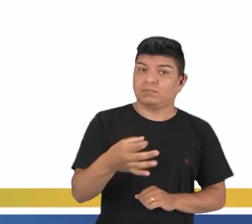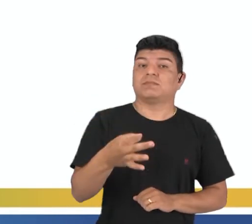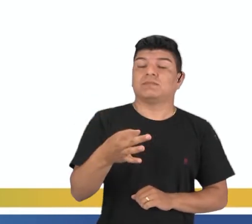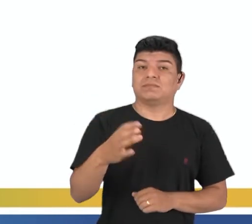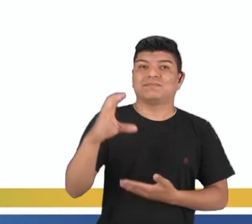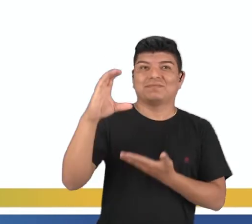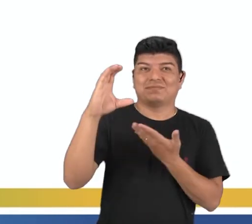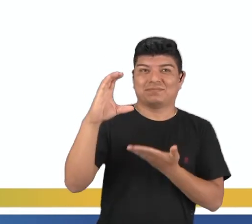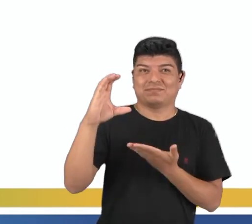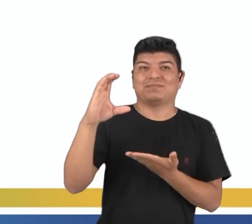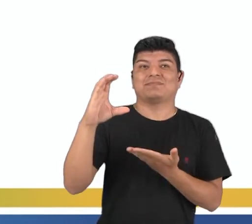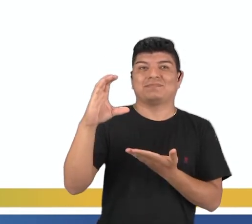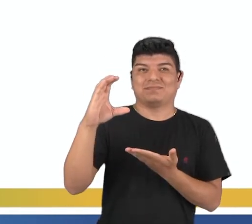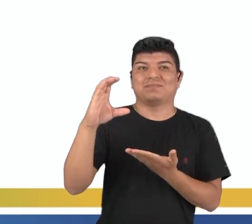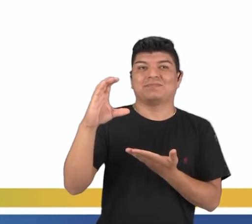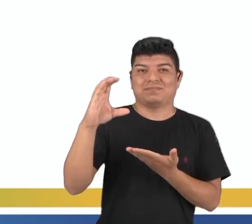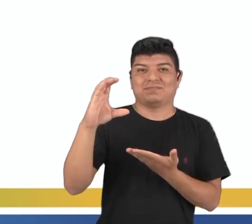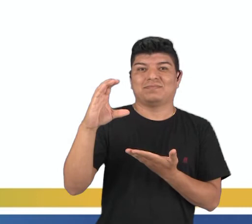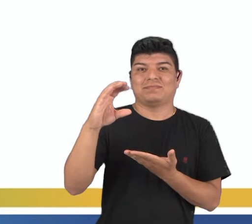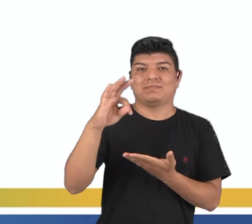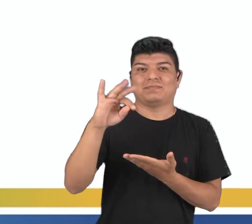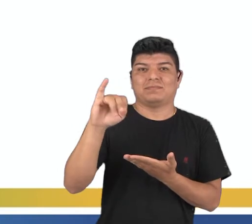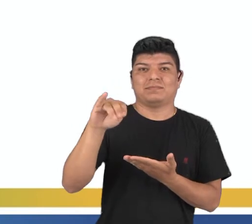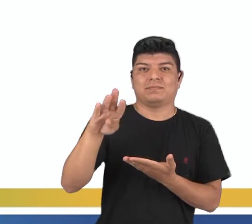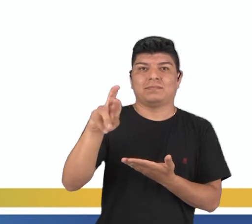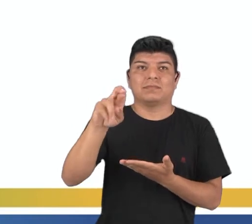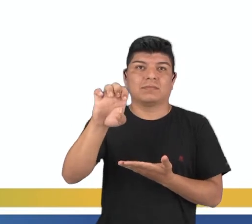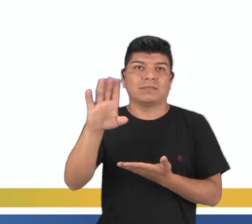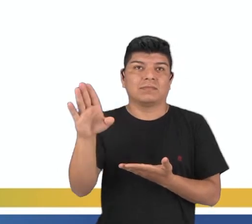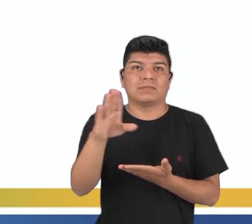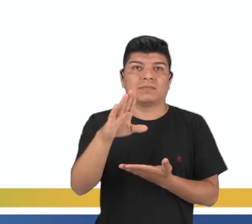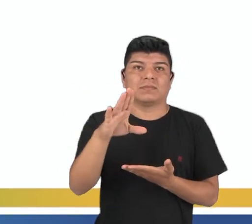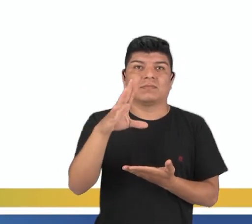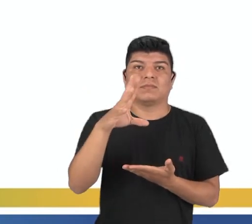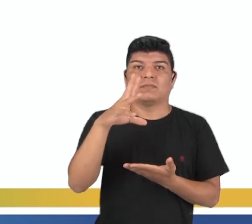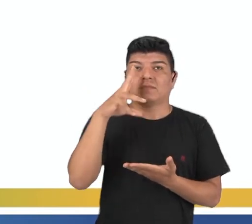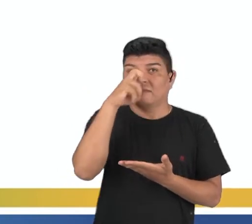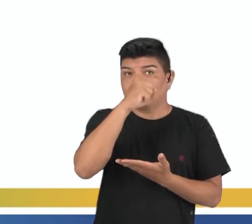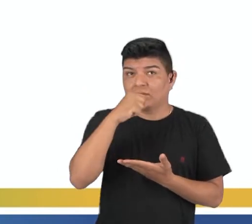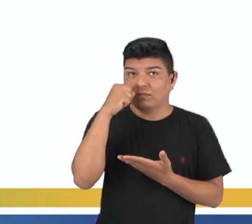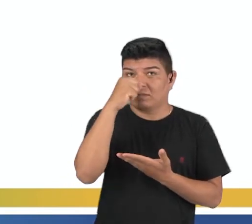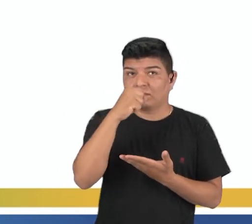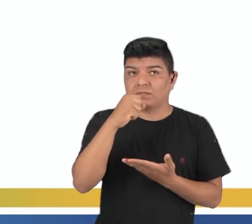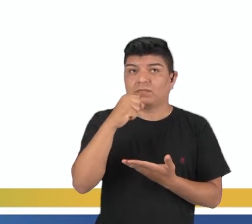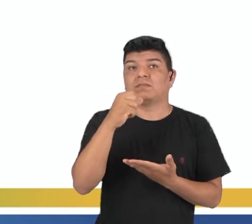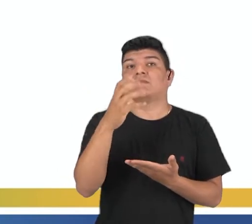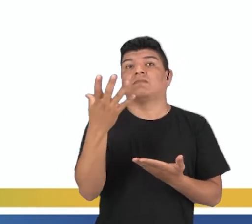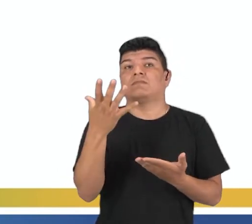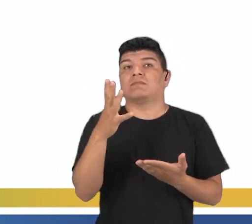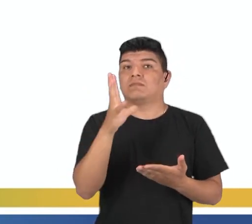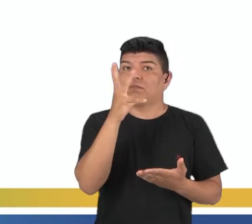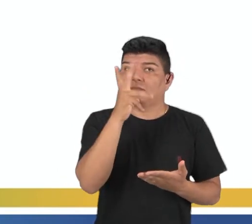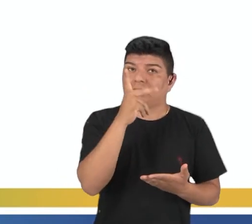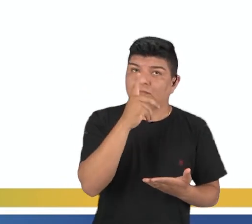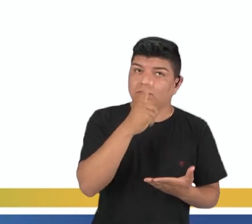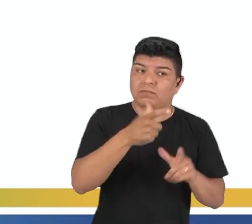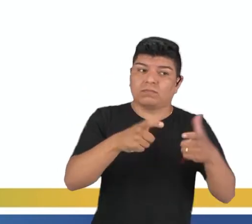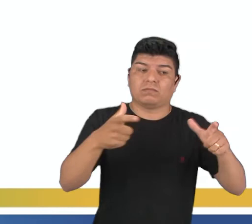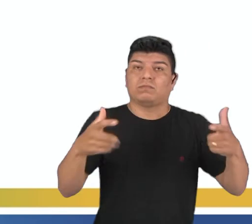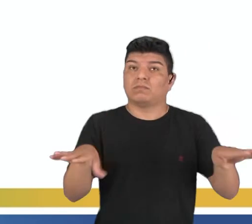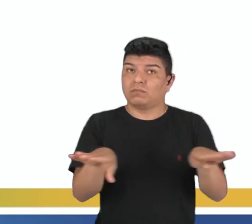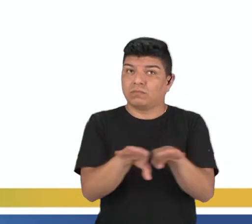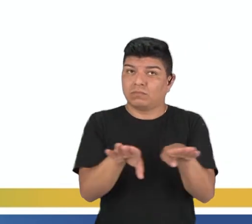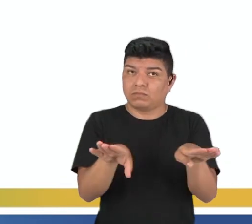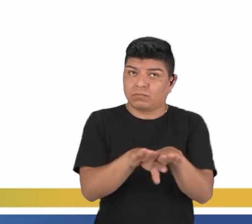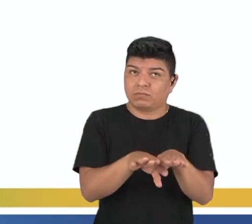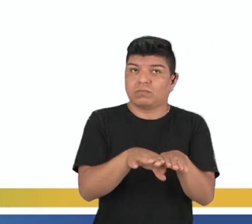Isso mesmo, a letra C, né? As propriedades do som, como nós vimos, né, são